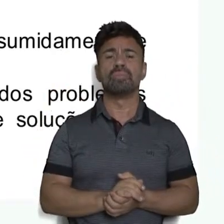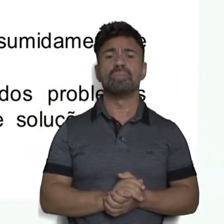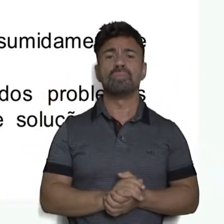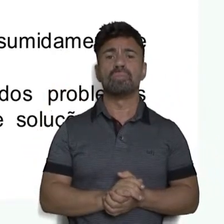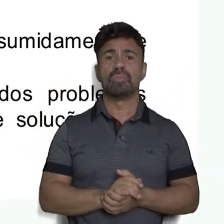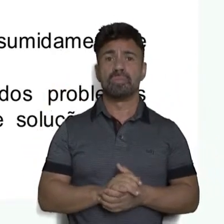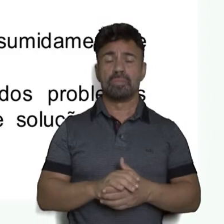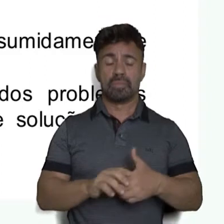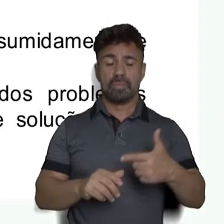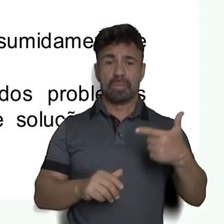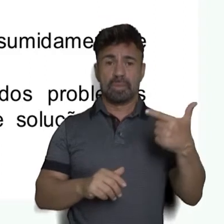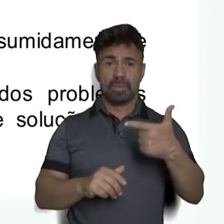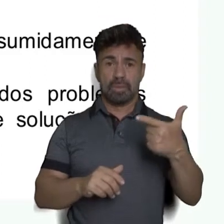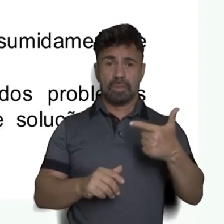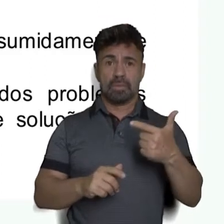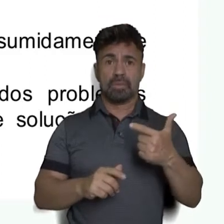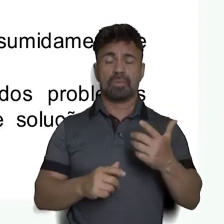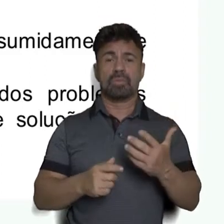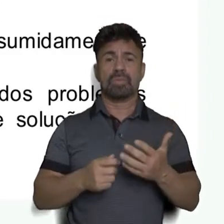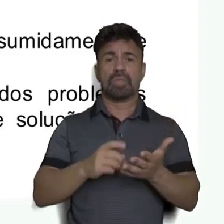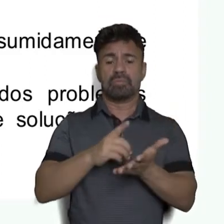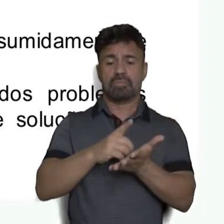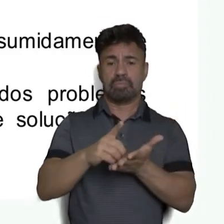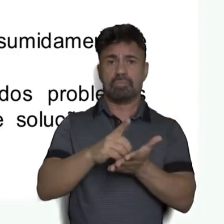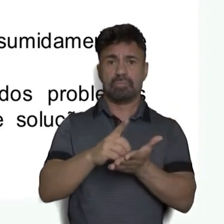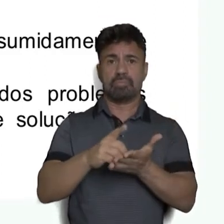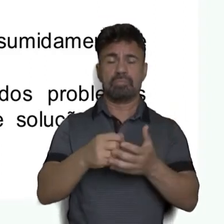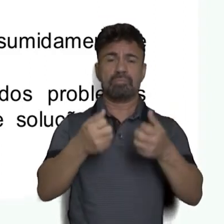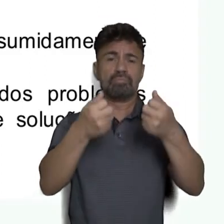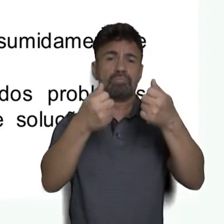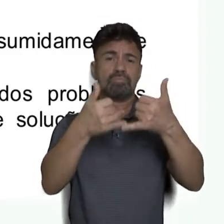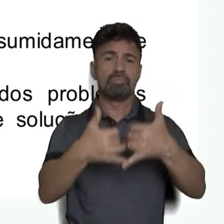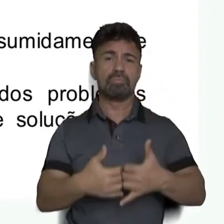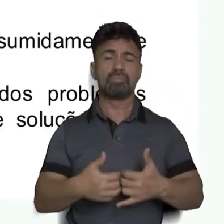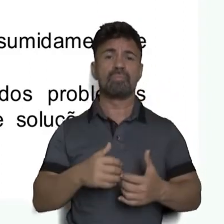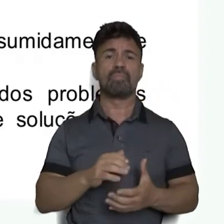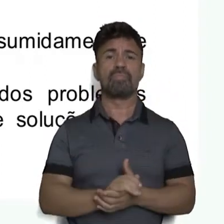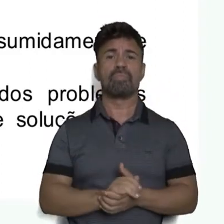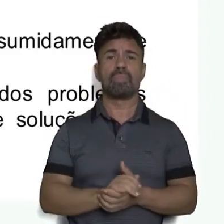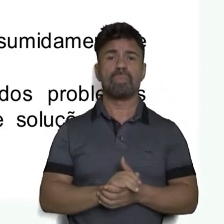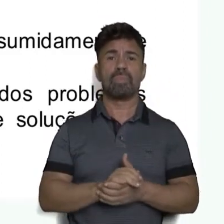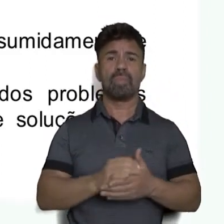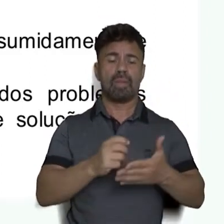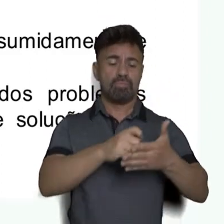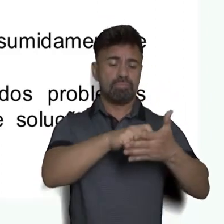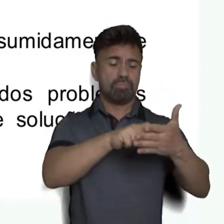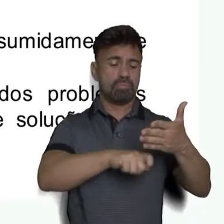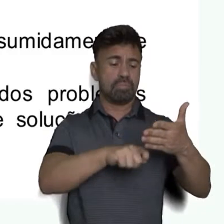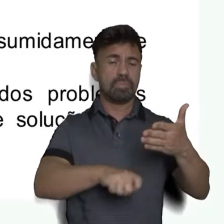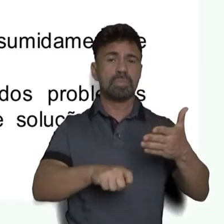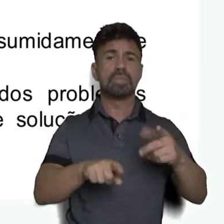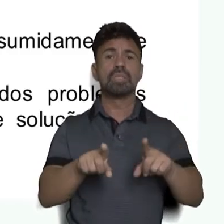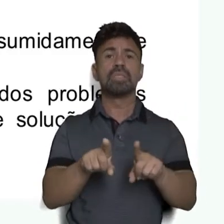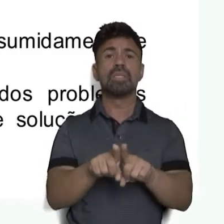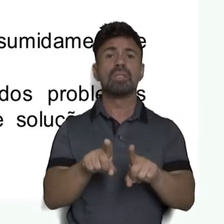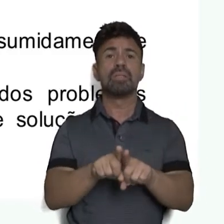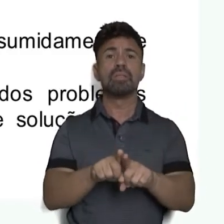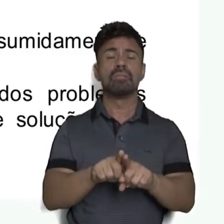A segunda parte de sua redação, de sua dissertação, é o que nós chamamos de desenvolvimento e também é chamado